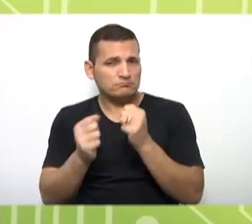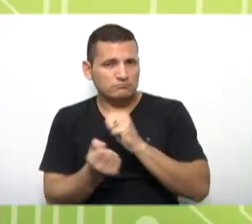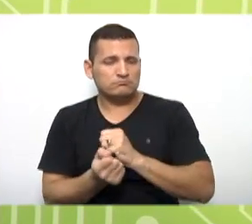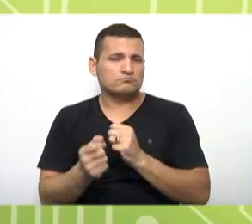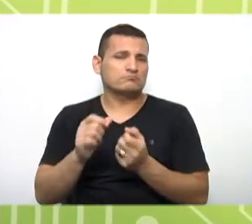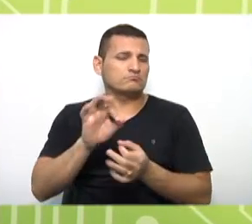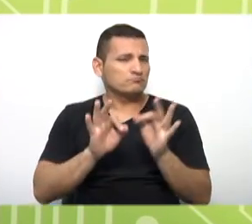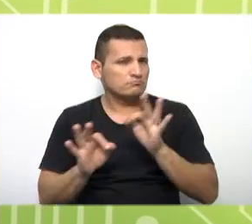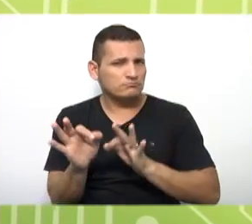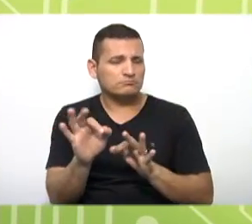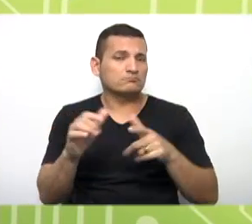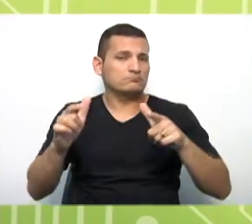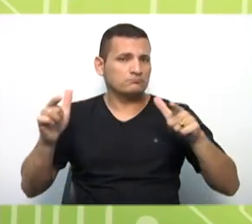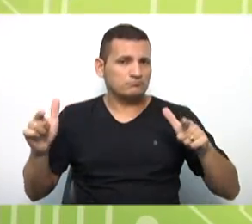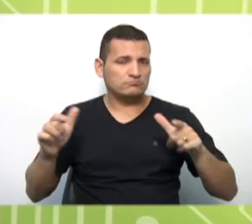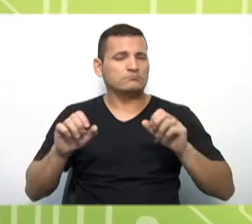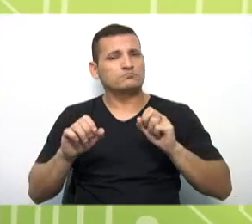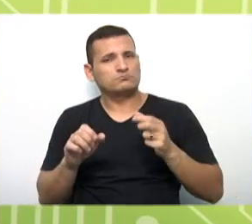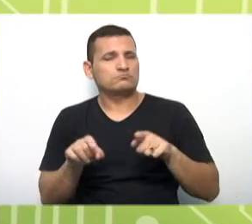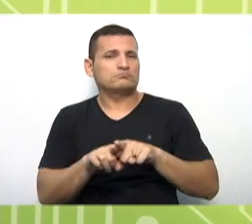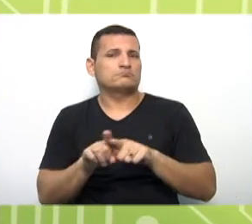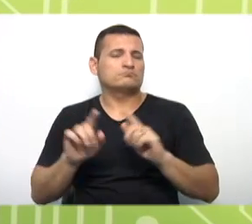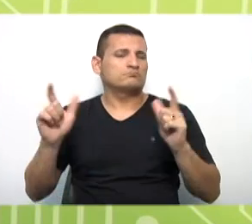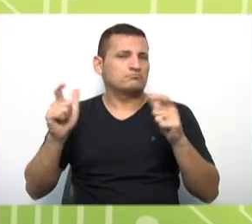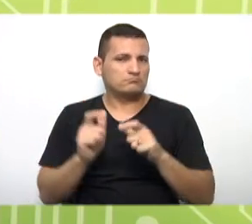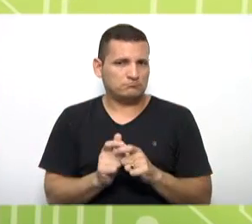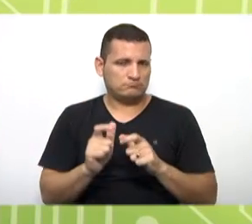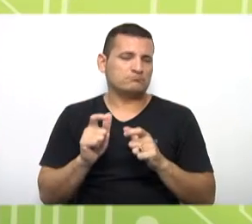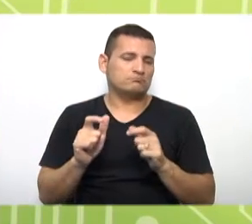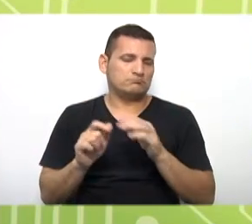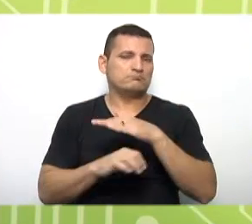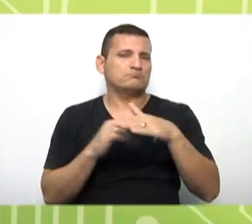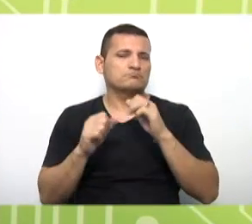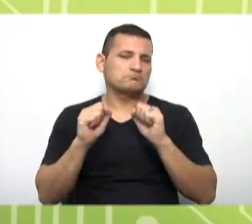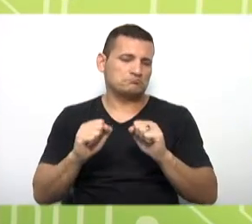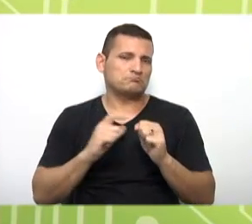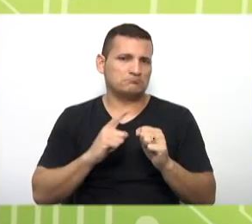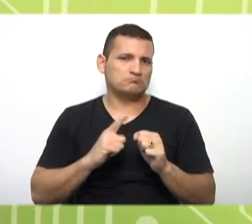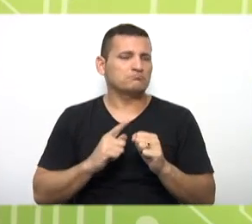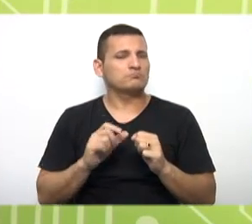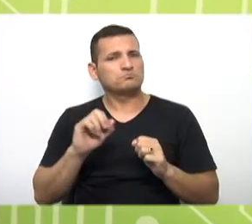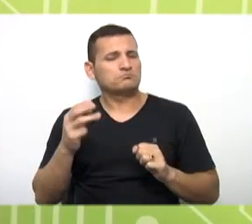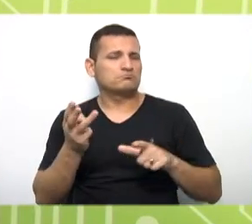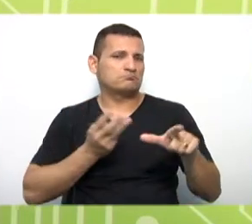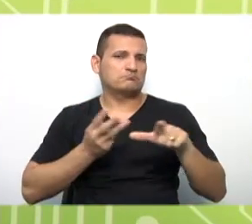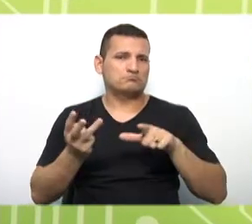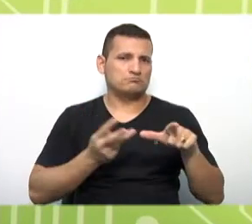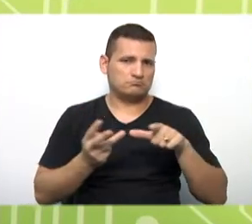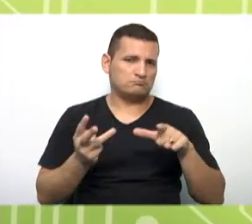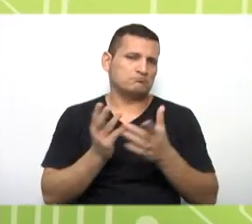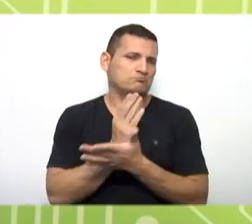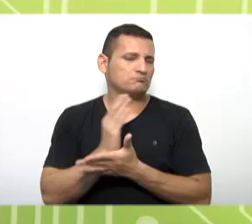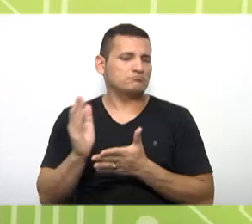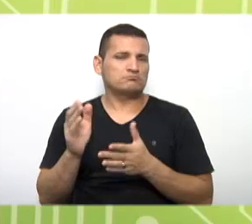alinhamento para alguma diminuição que a empresa está sofrendo, ou terceirização de parte da empresa. Fatores